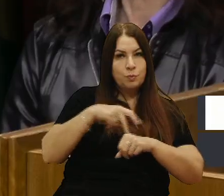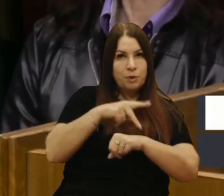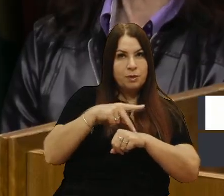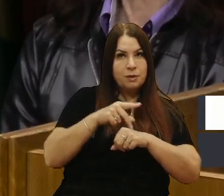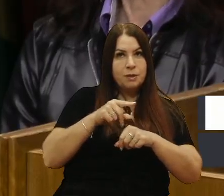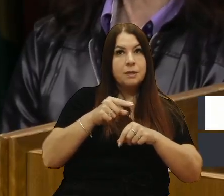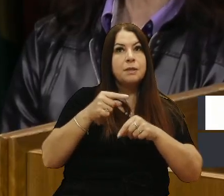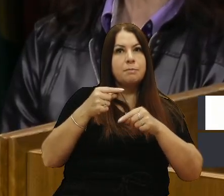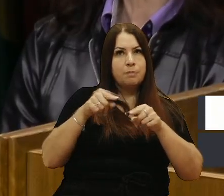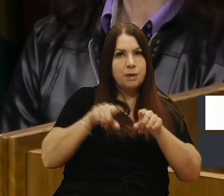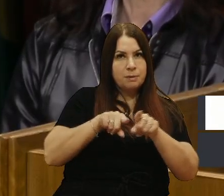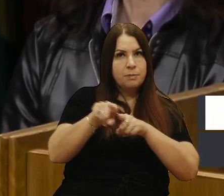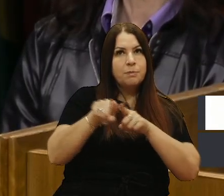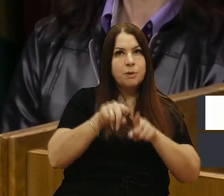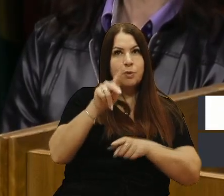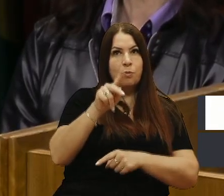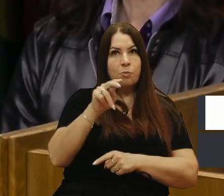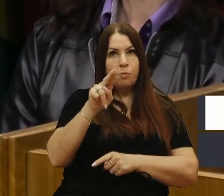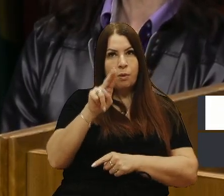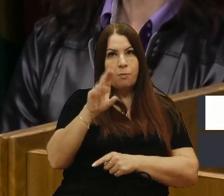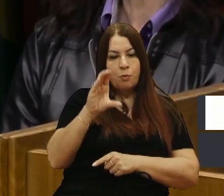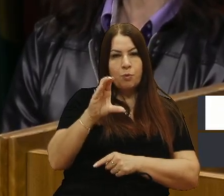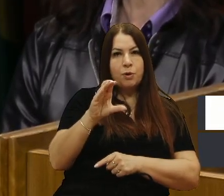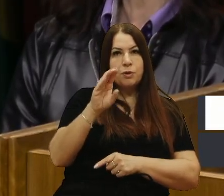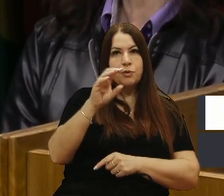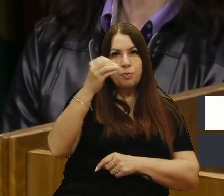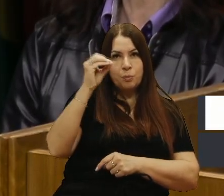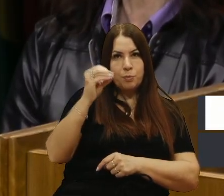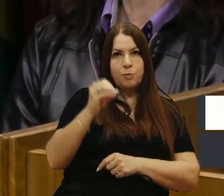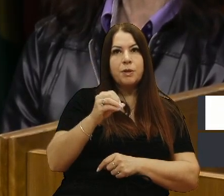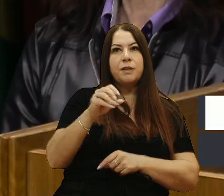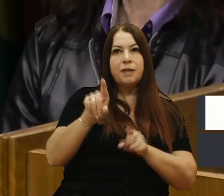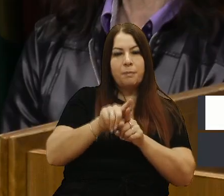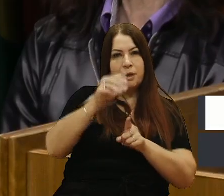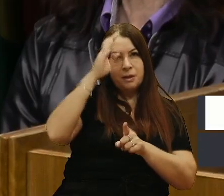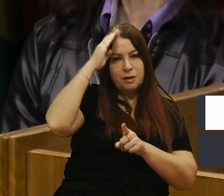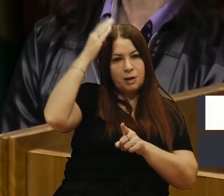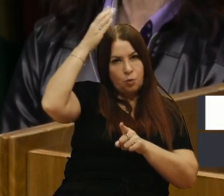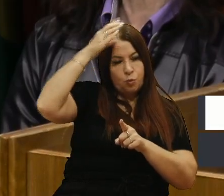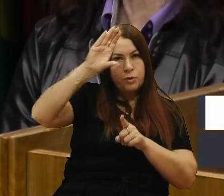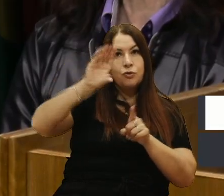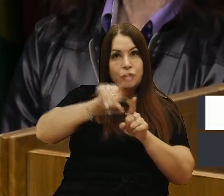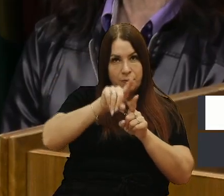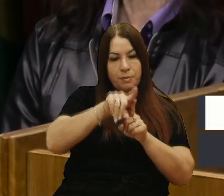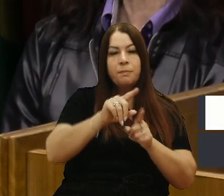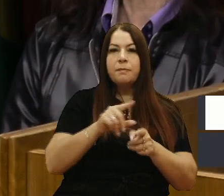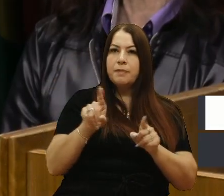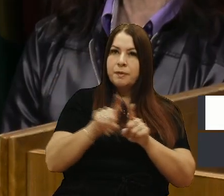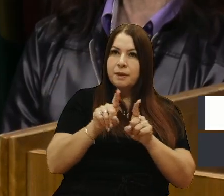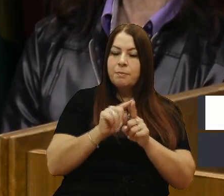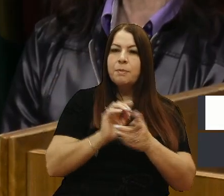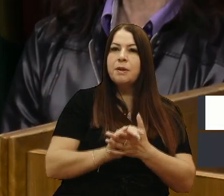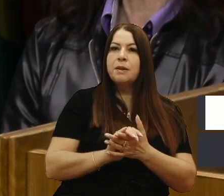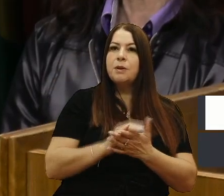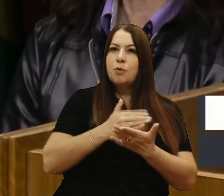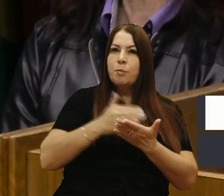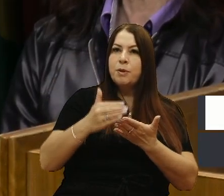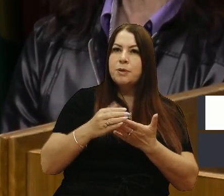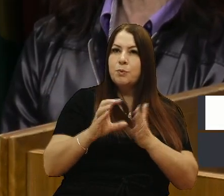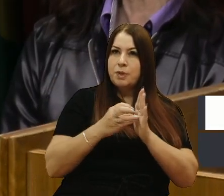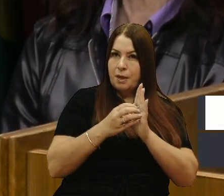com universidades como a PUC de Porto Alegre e a PUC de Curitiba. Também, a partir de